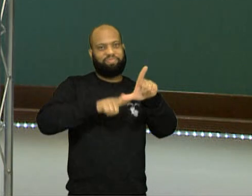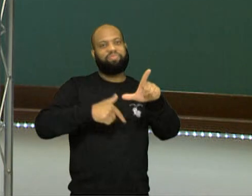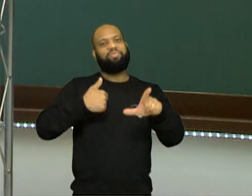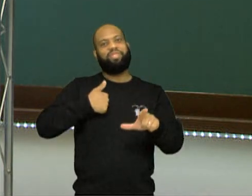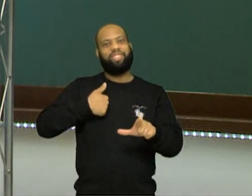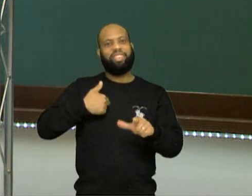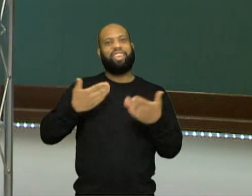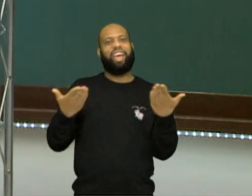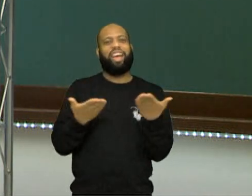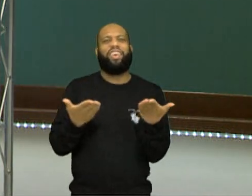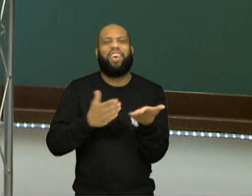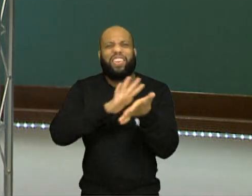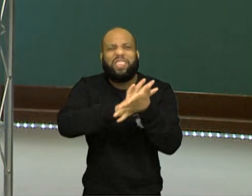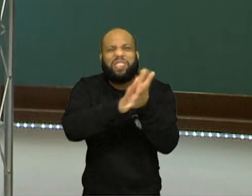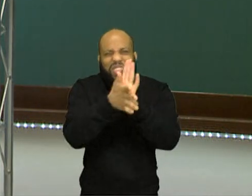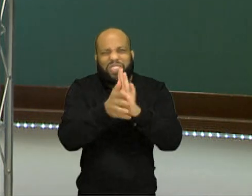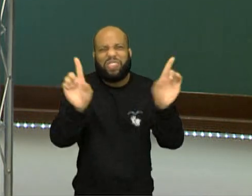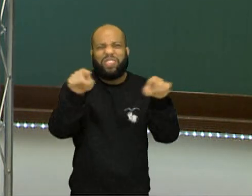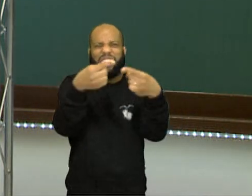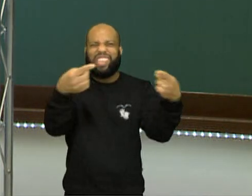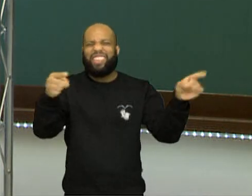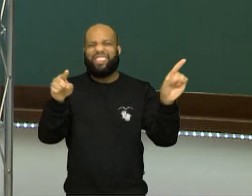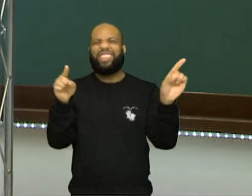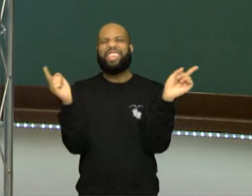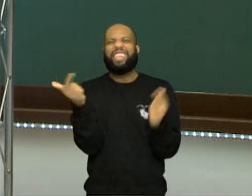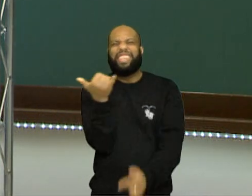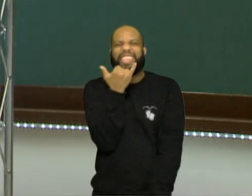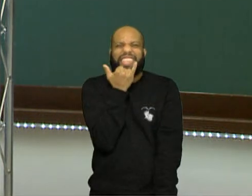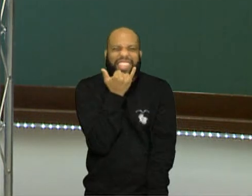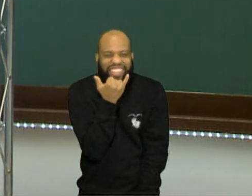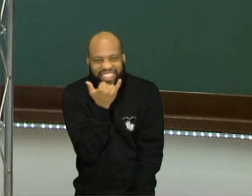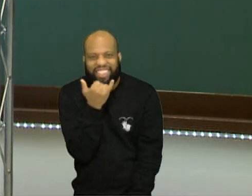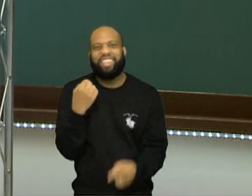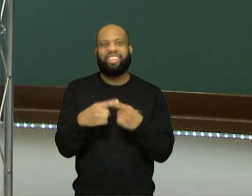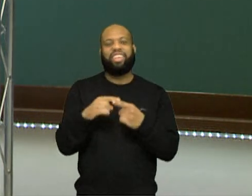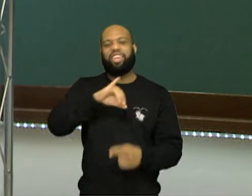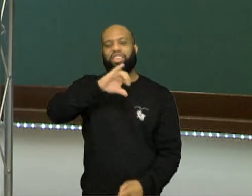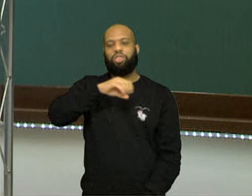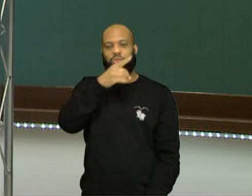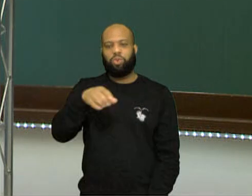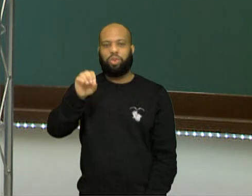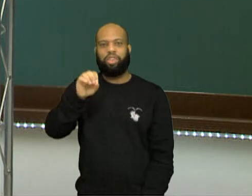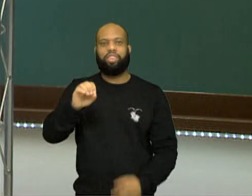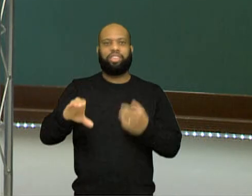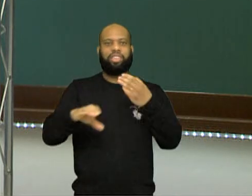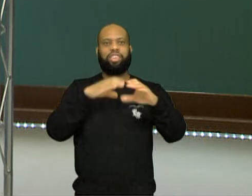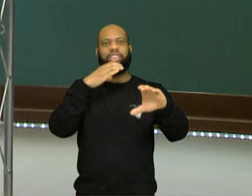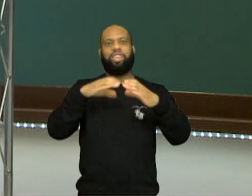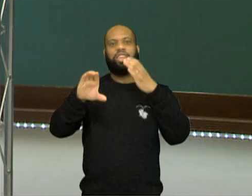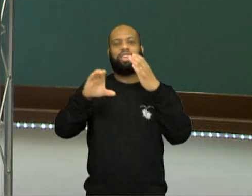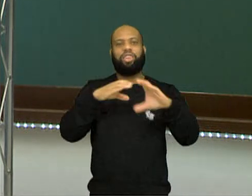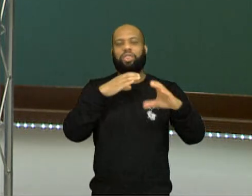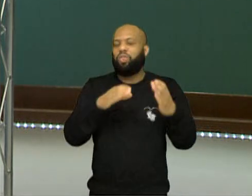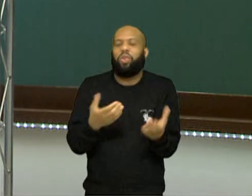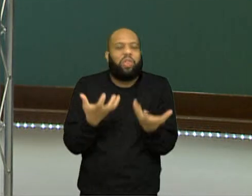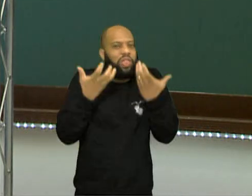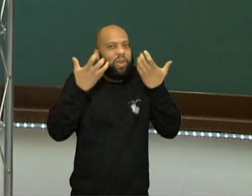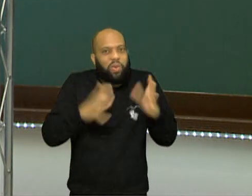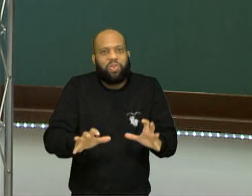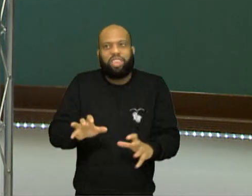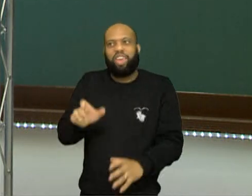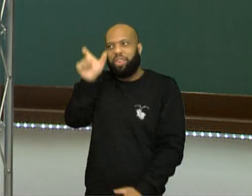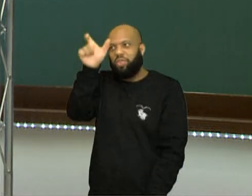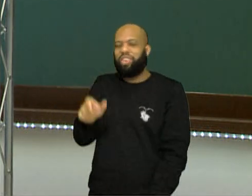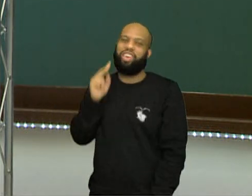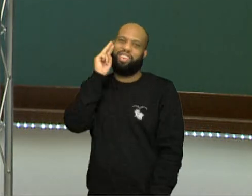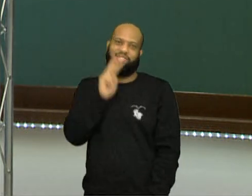acabei de destruir aqui, a música vai destruir, né? Que é do João Lopes. Tomara que ele não ouça isso, porque vergonha que eu fiquei,